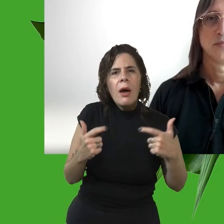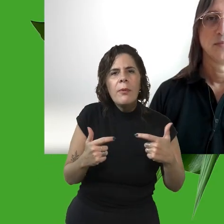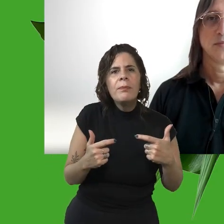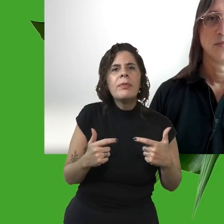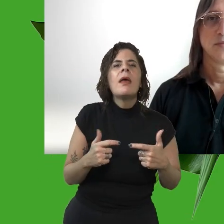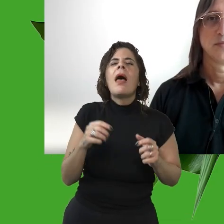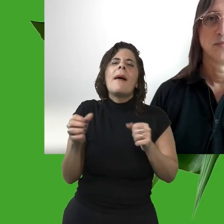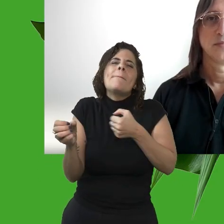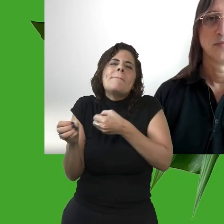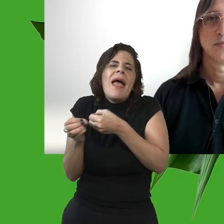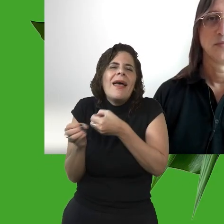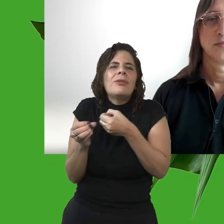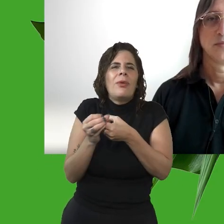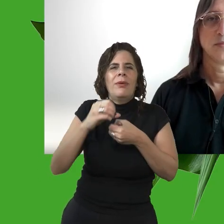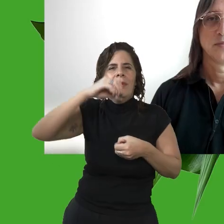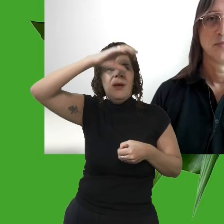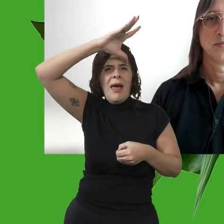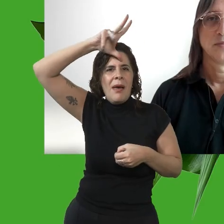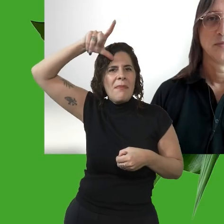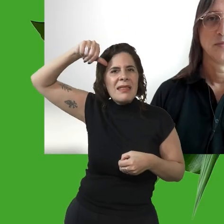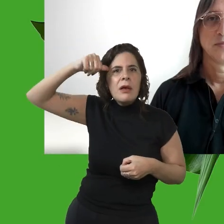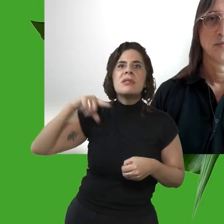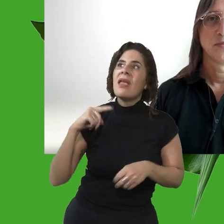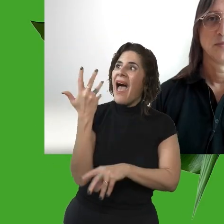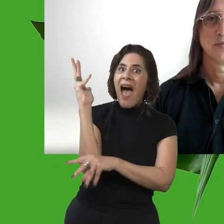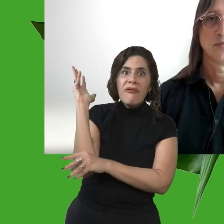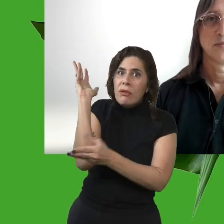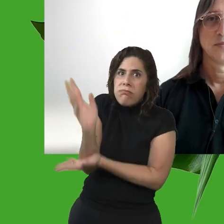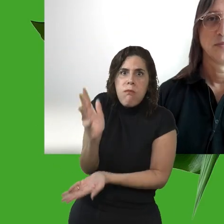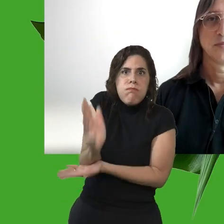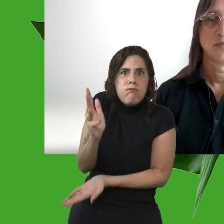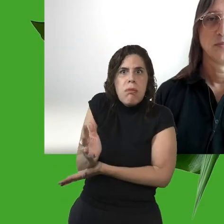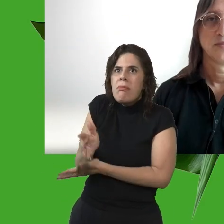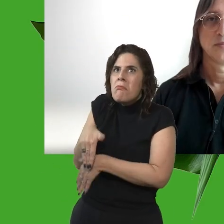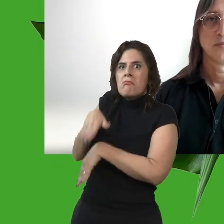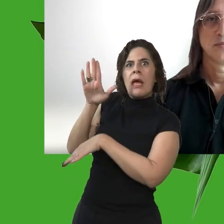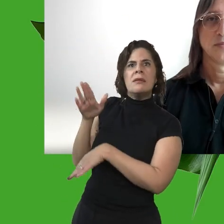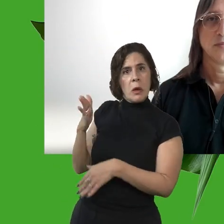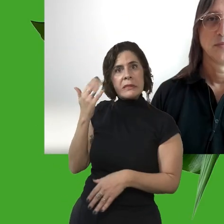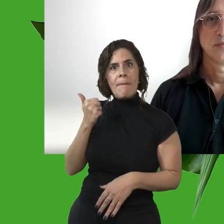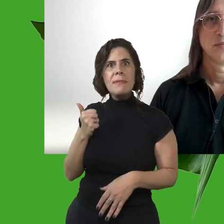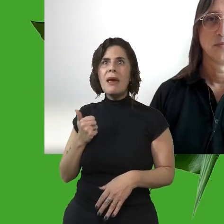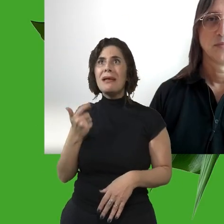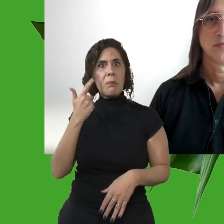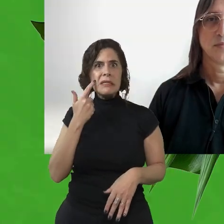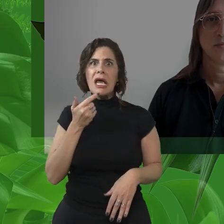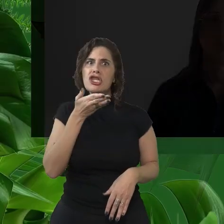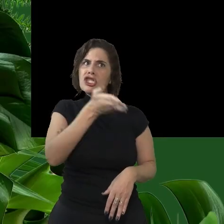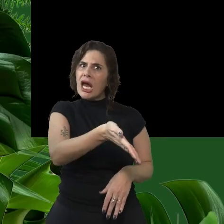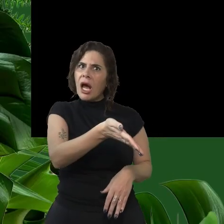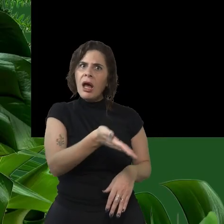de Manaus, é o local que tem mais árvores derrubadas por vendavais. Então eu sabia disso, mas eu não sabia que quando eu chegasse eu ia